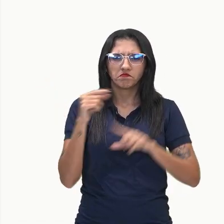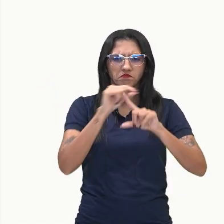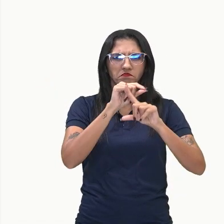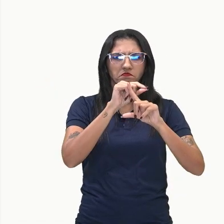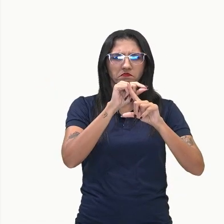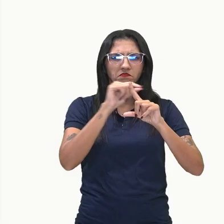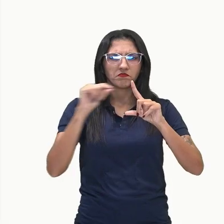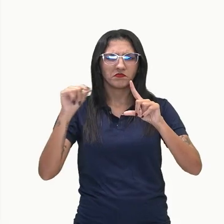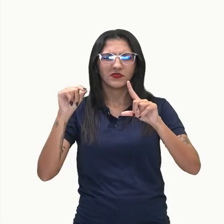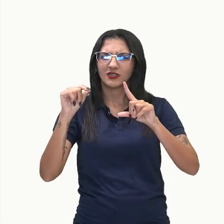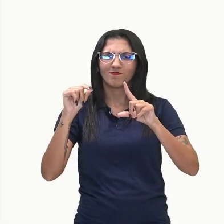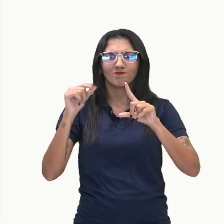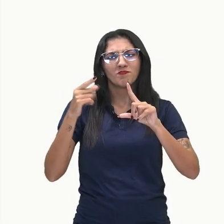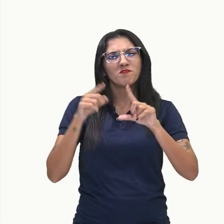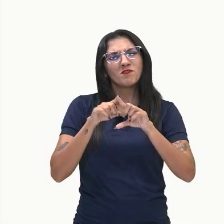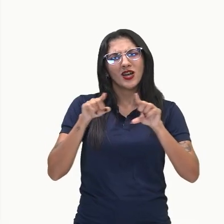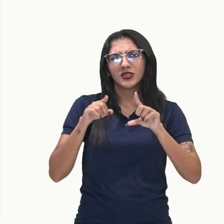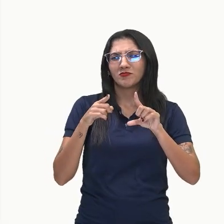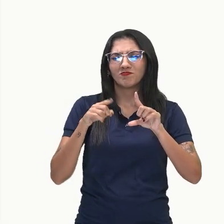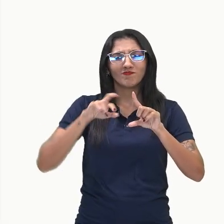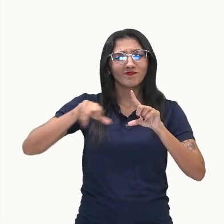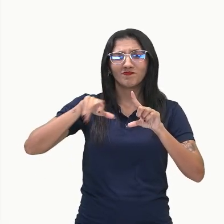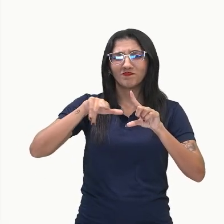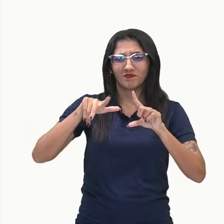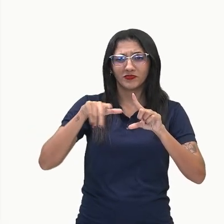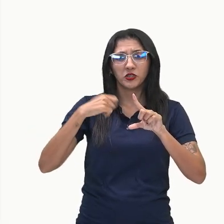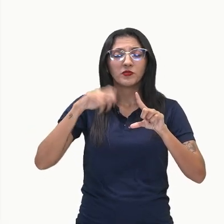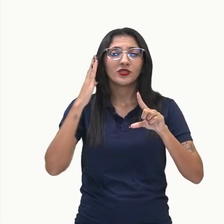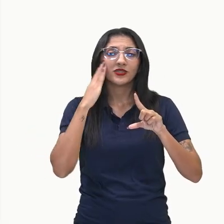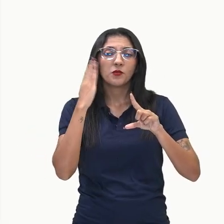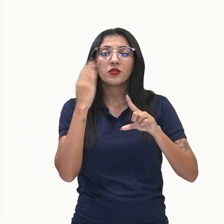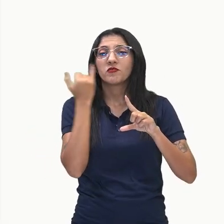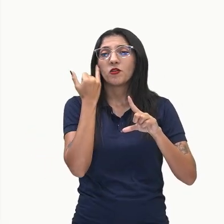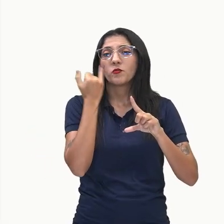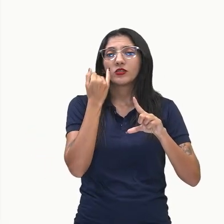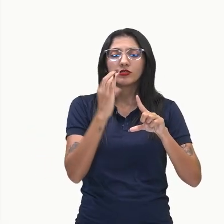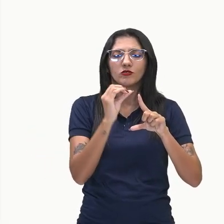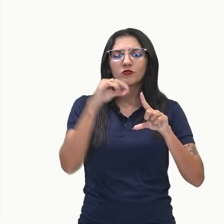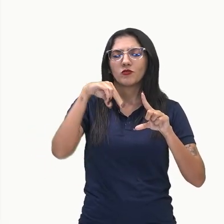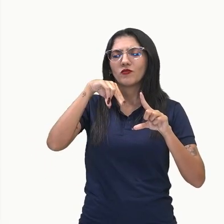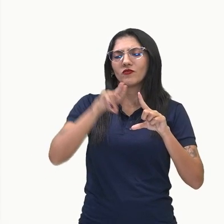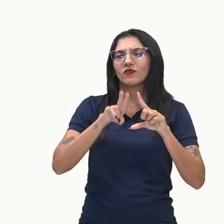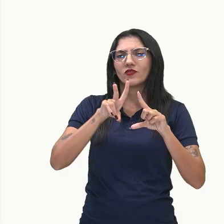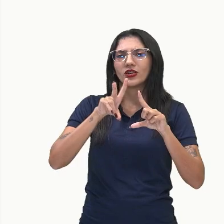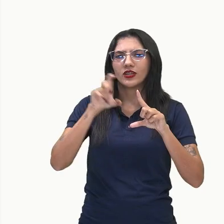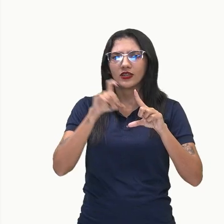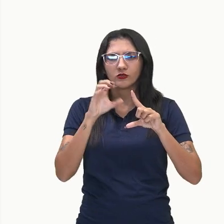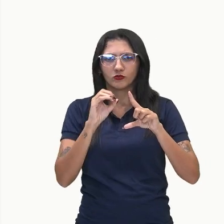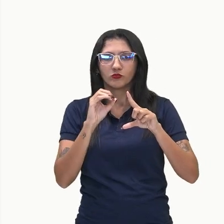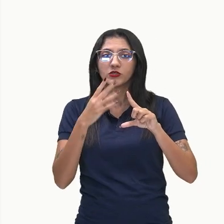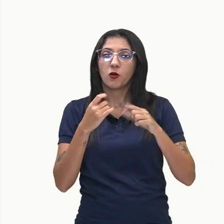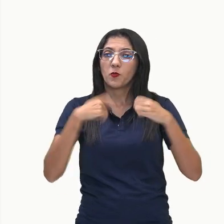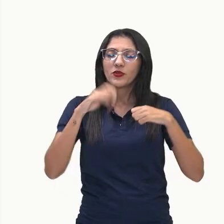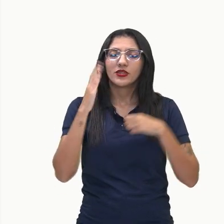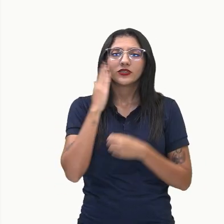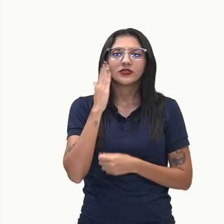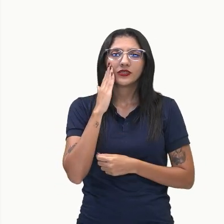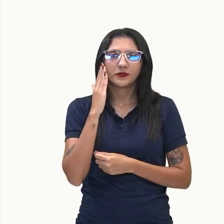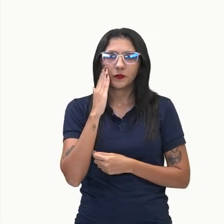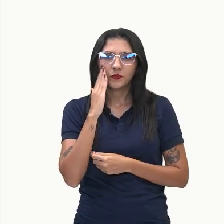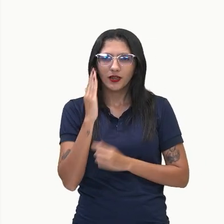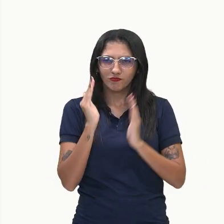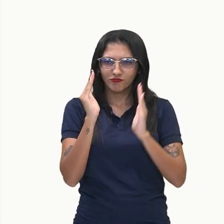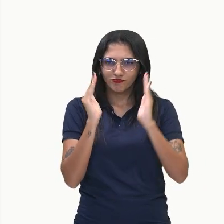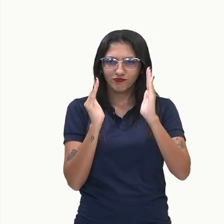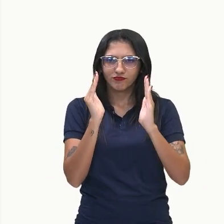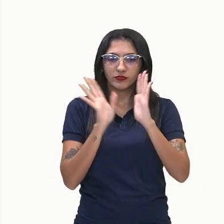Pode, mas não faz sentido, porque eu quero saber se ele é convexo ou não. Então, eu tenho que pegar as extremidades da reta